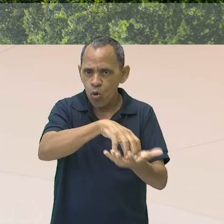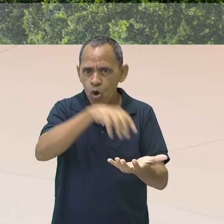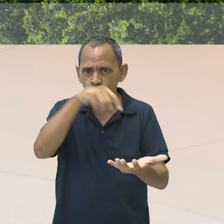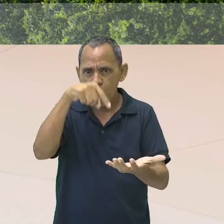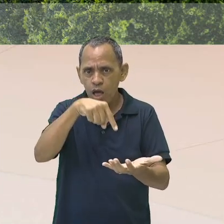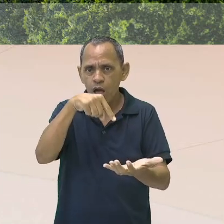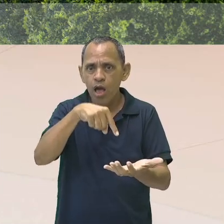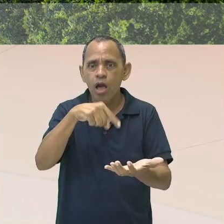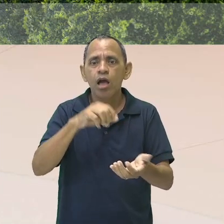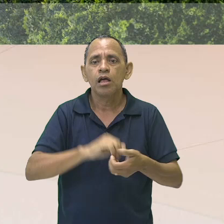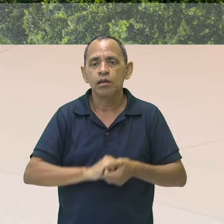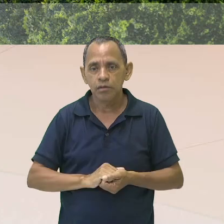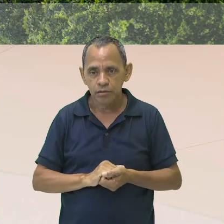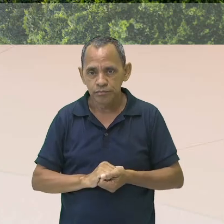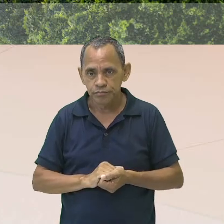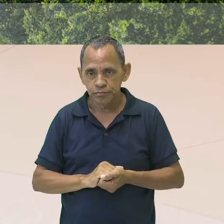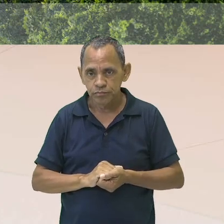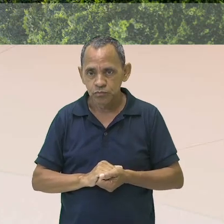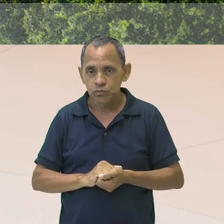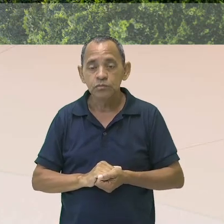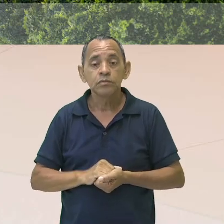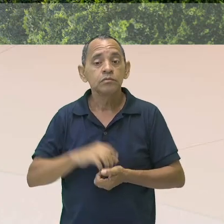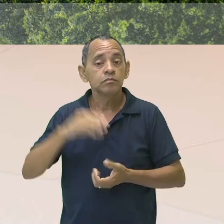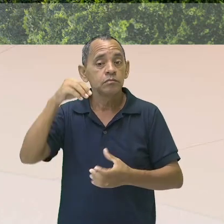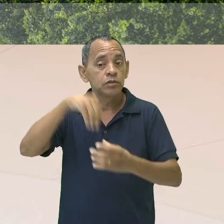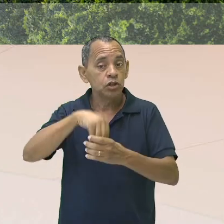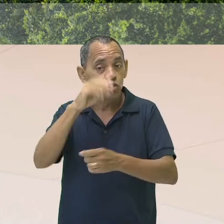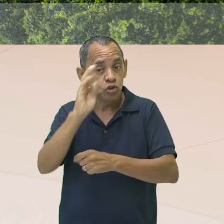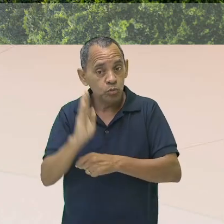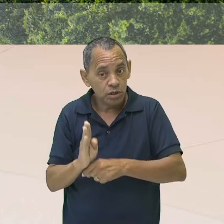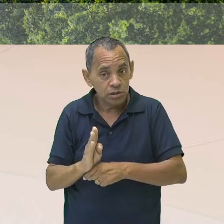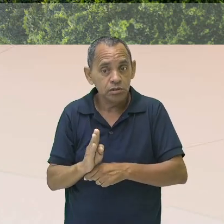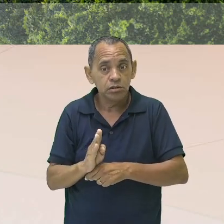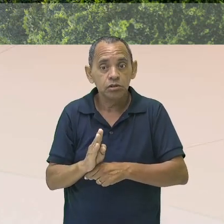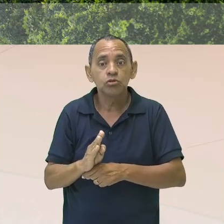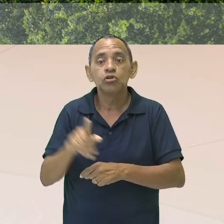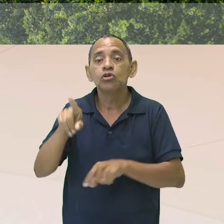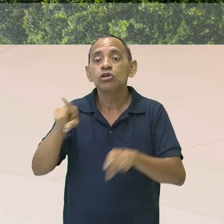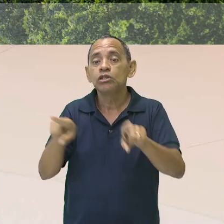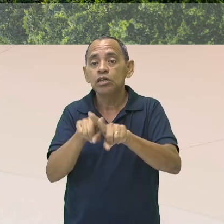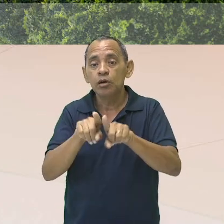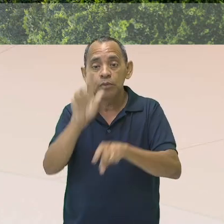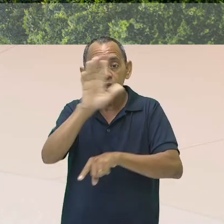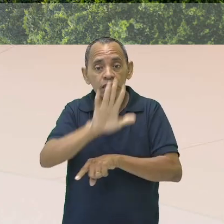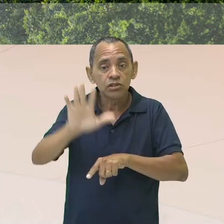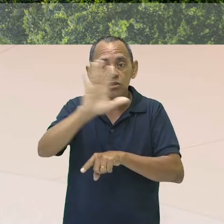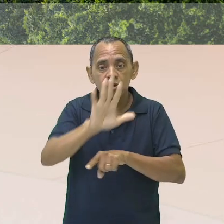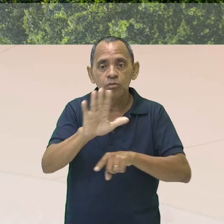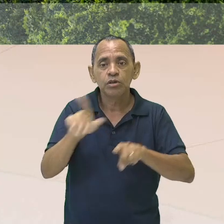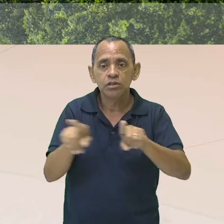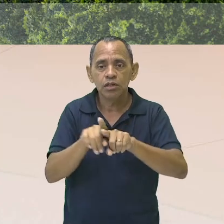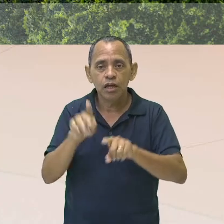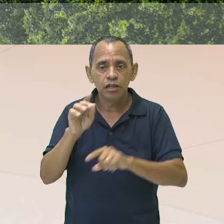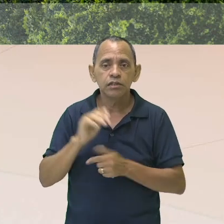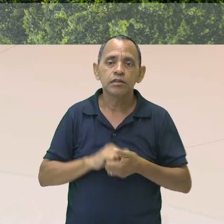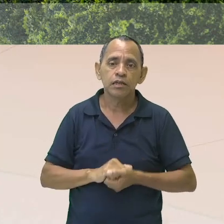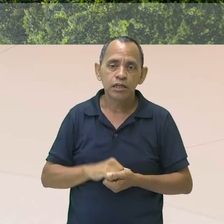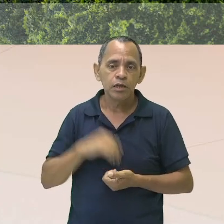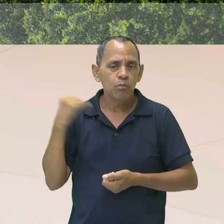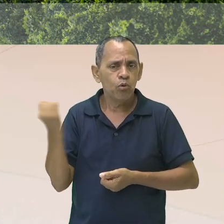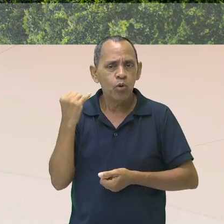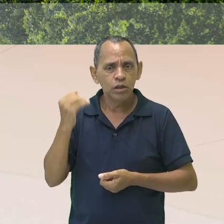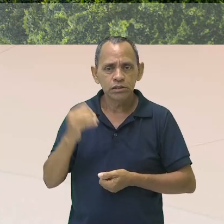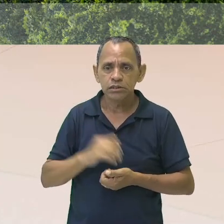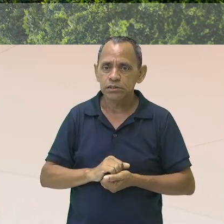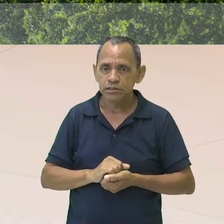desenvolvimento sustentável em âmbito nacional, mas ele tem funções ali bastante complexas e de fundamental importância para